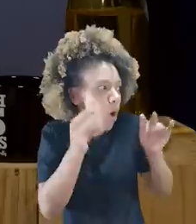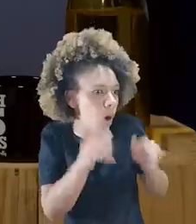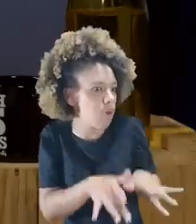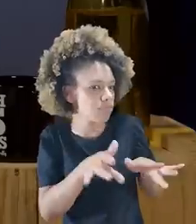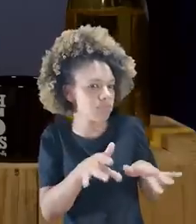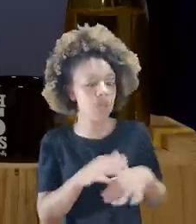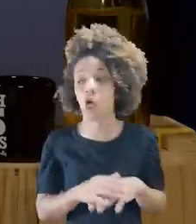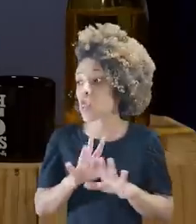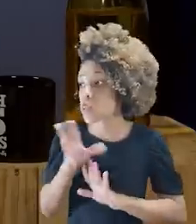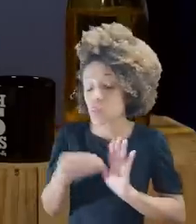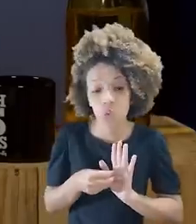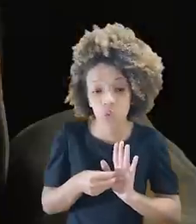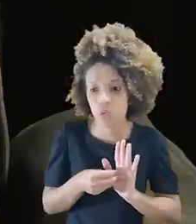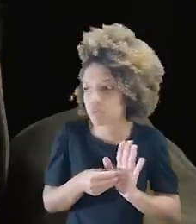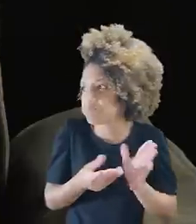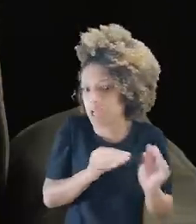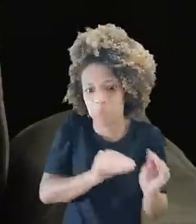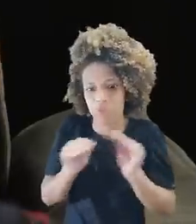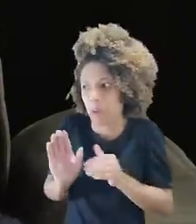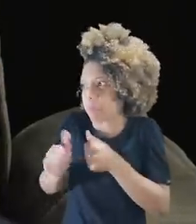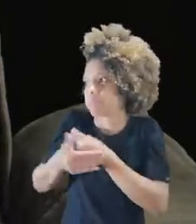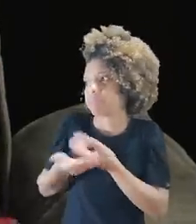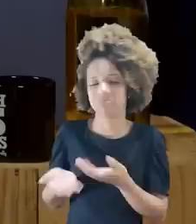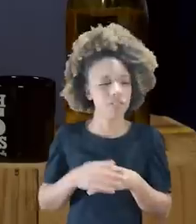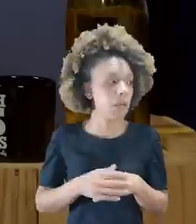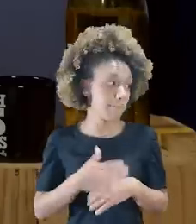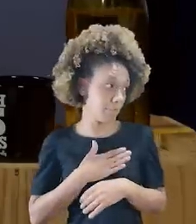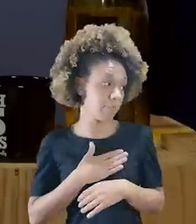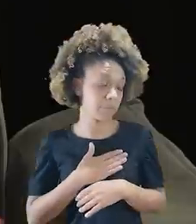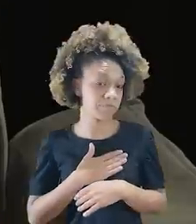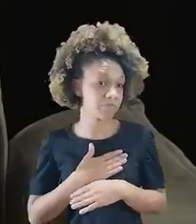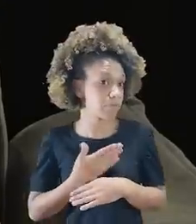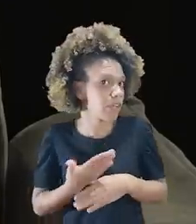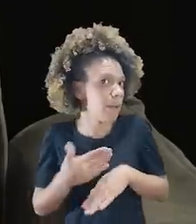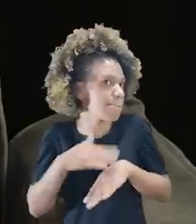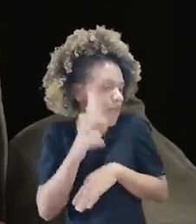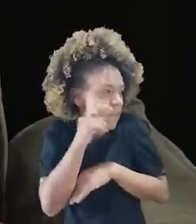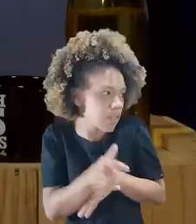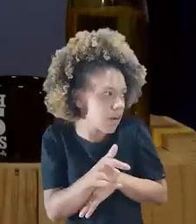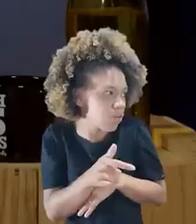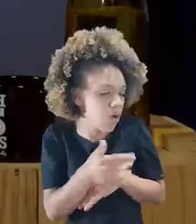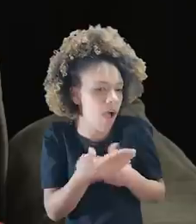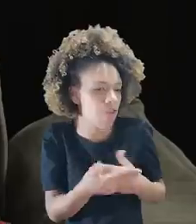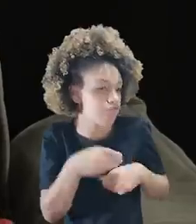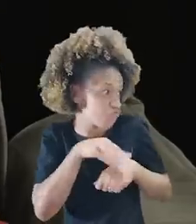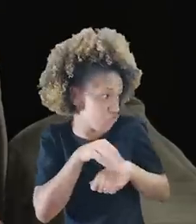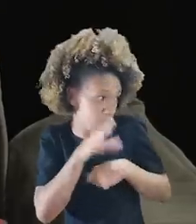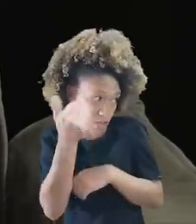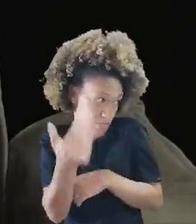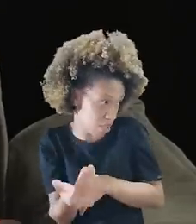is tudo aquilo de para tipo aquilo então para mim realmente isso muito mais interessante do que você dar as dicas do